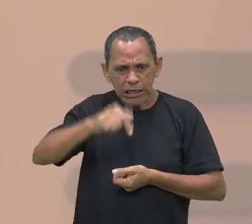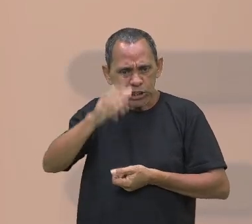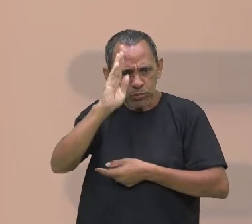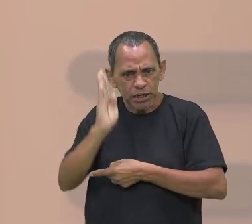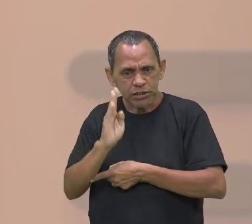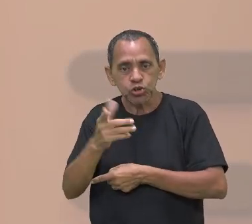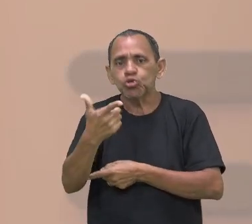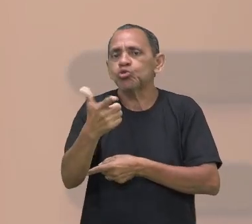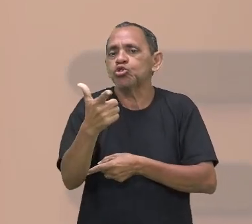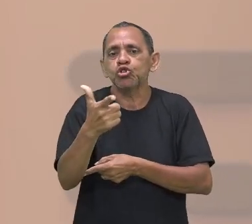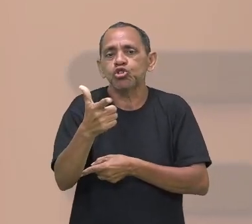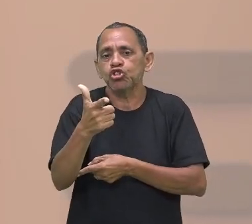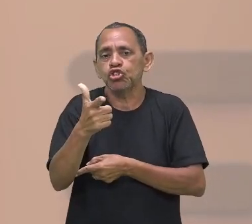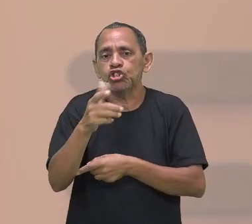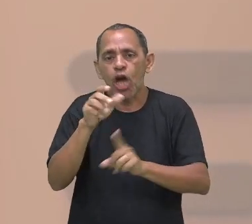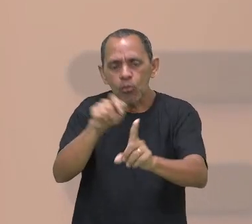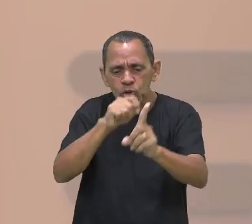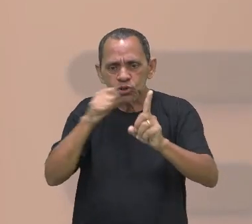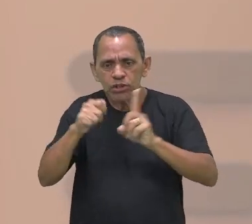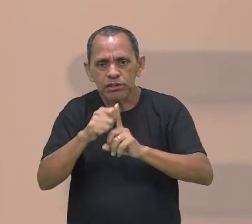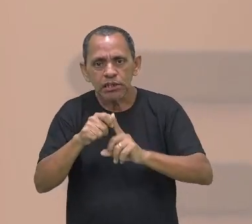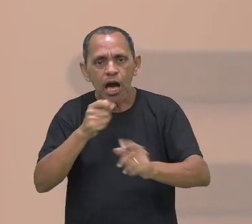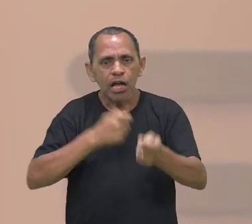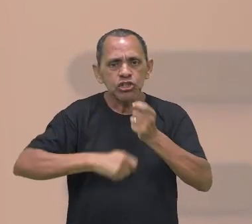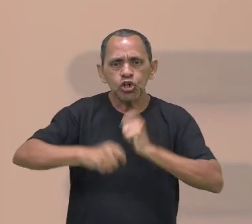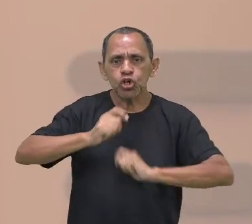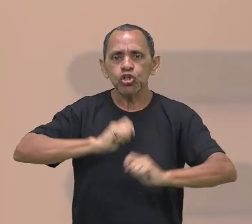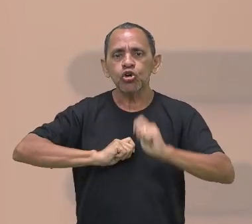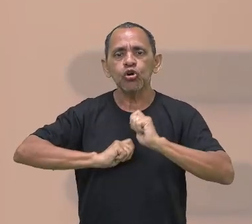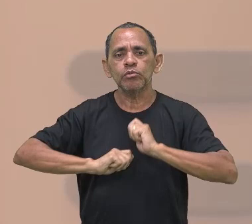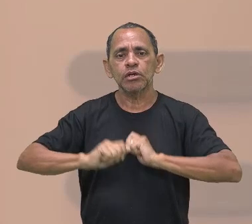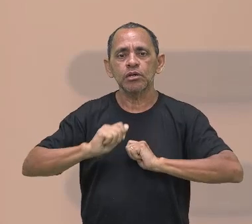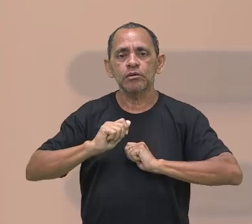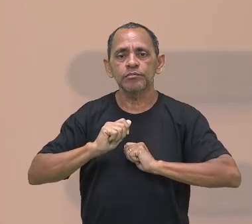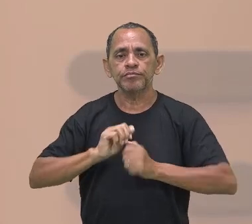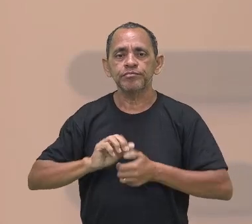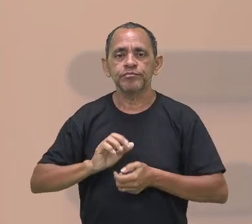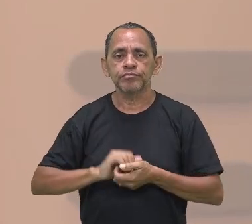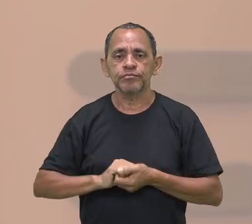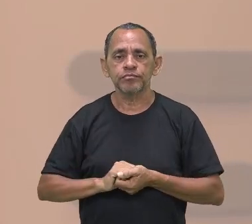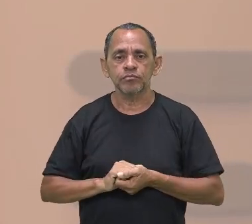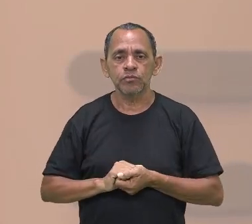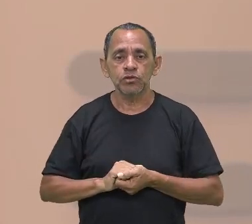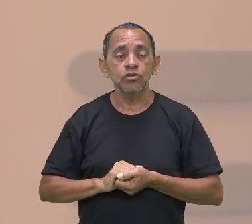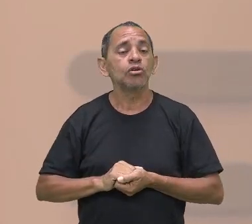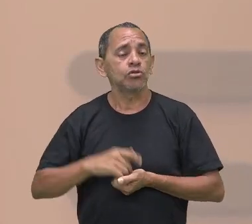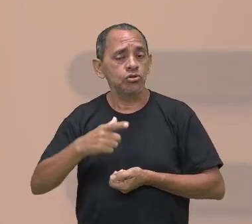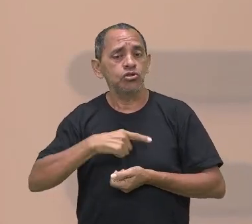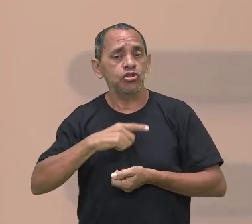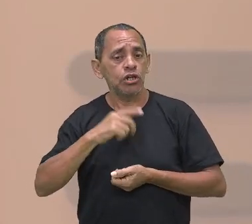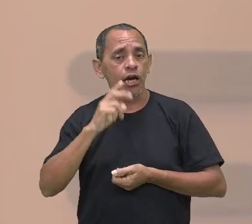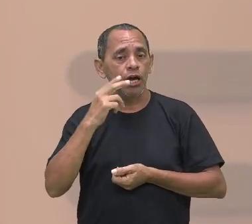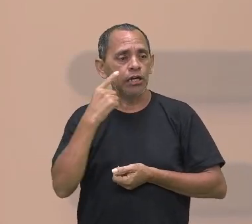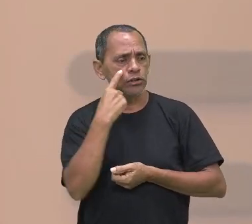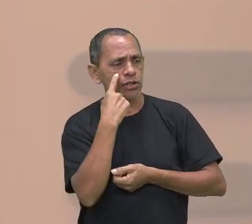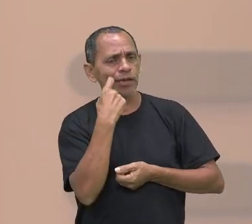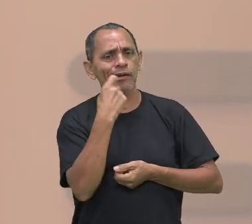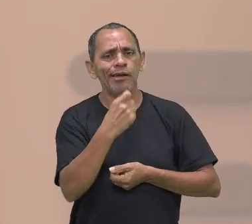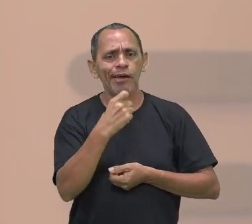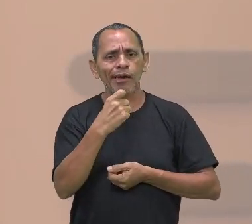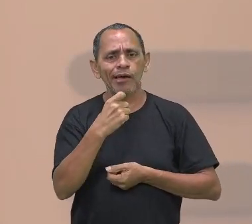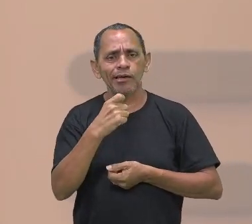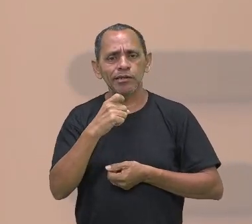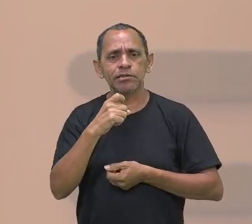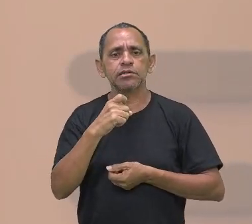uma economia de que se ocupar. Fosse embora em função de interesses portugueses, mas tão somente